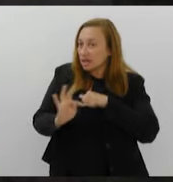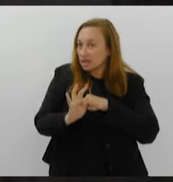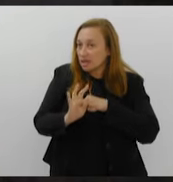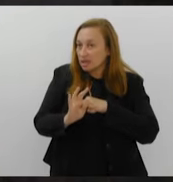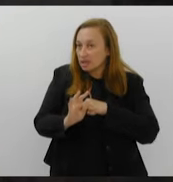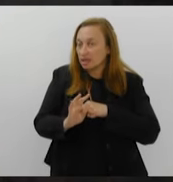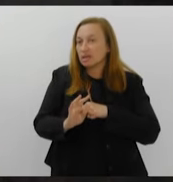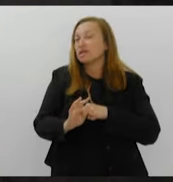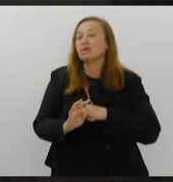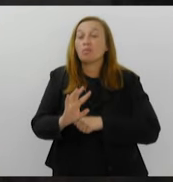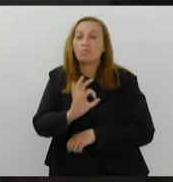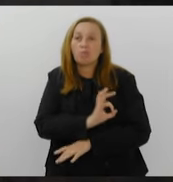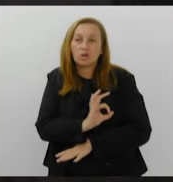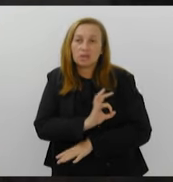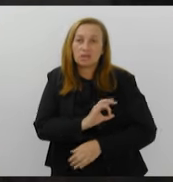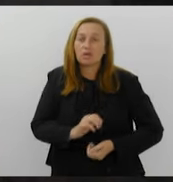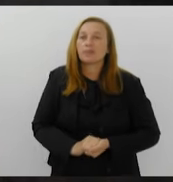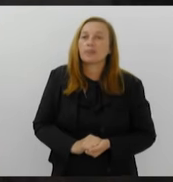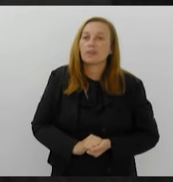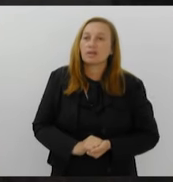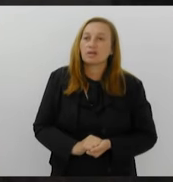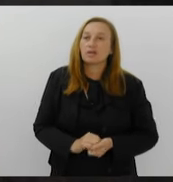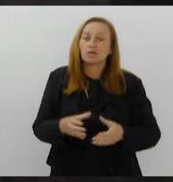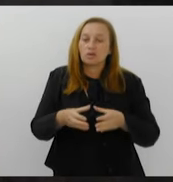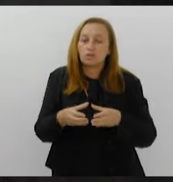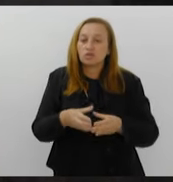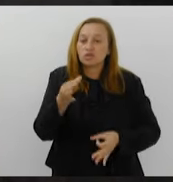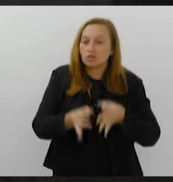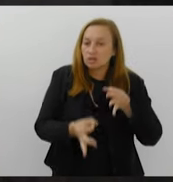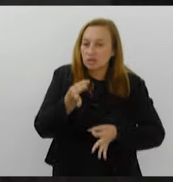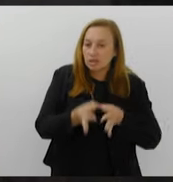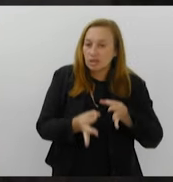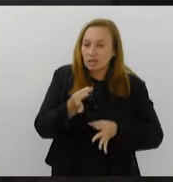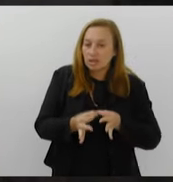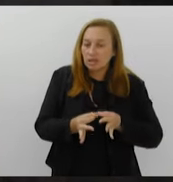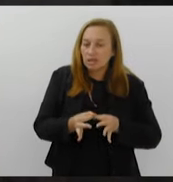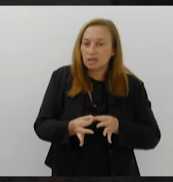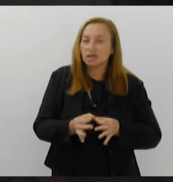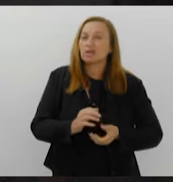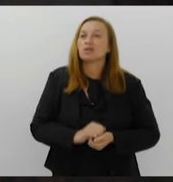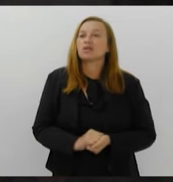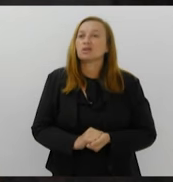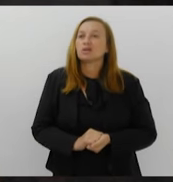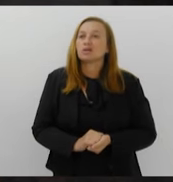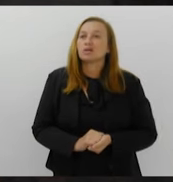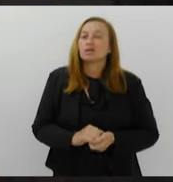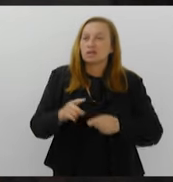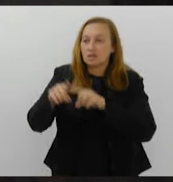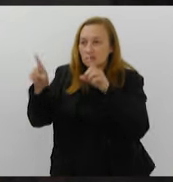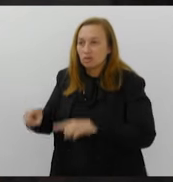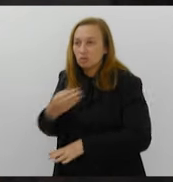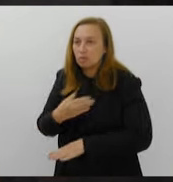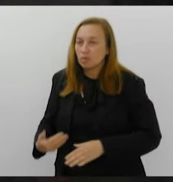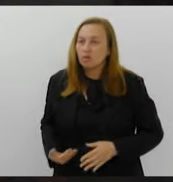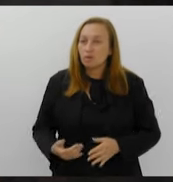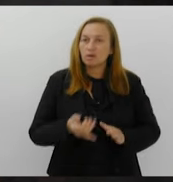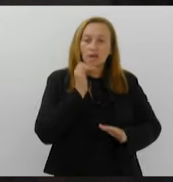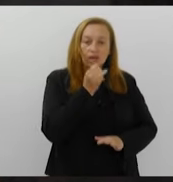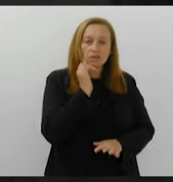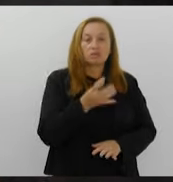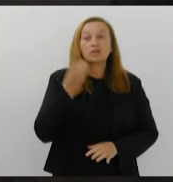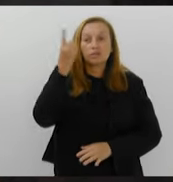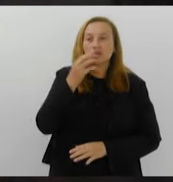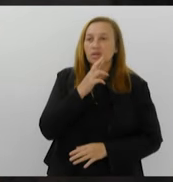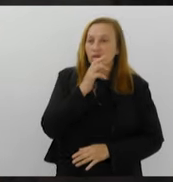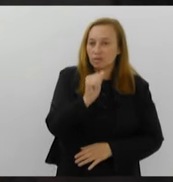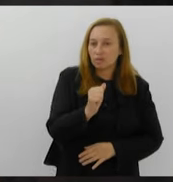explosivista policial. Parecido das comissões de Constituição e Justiça pela legalidade. Servidores públicos favoráveis. Relator, deputado Rodrigo